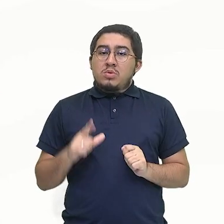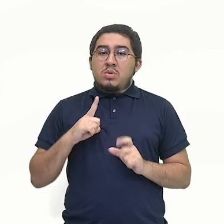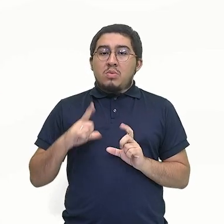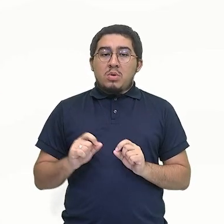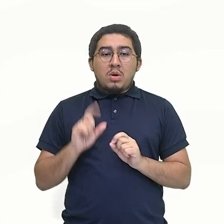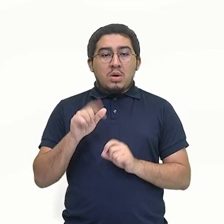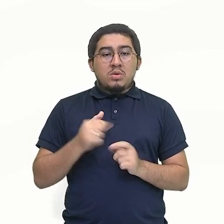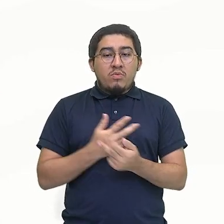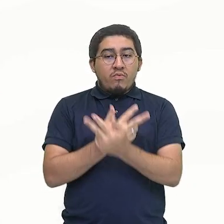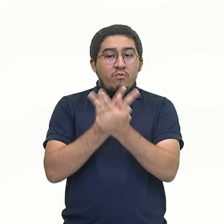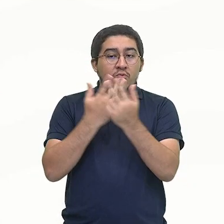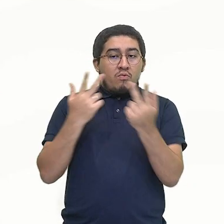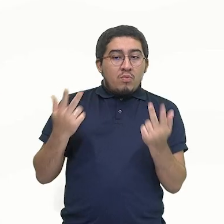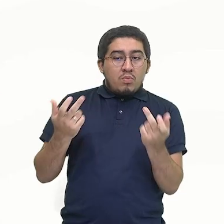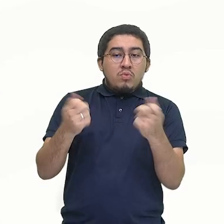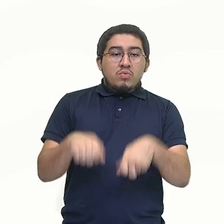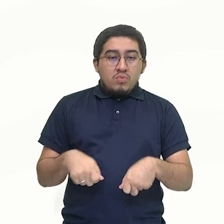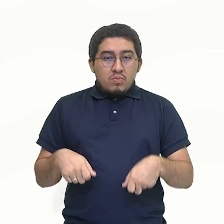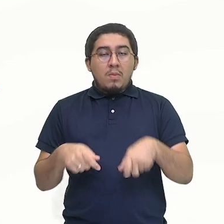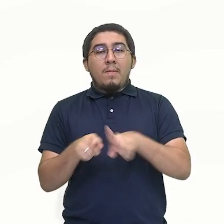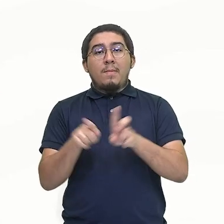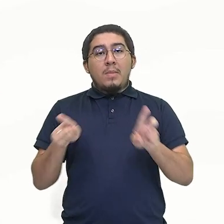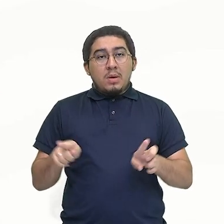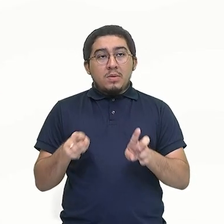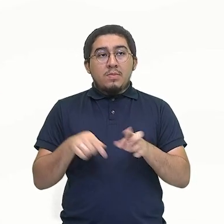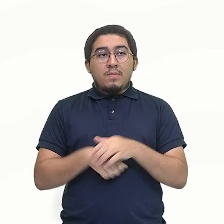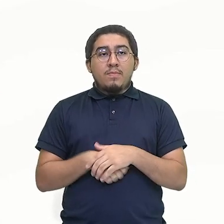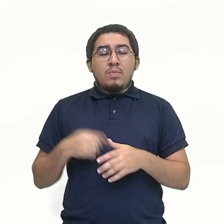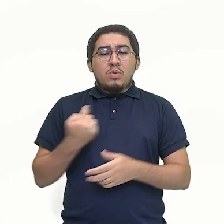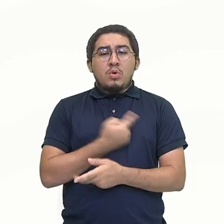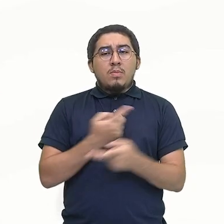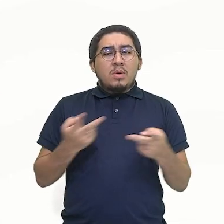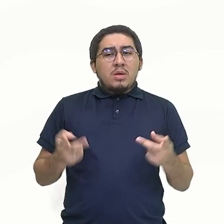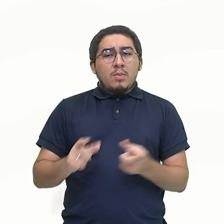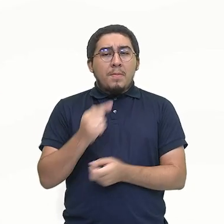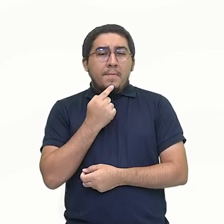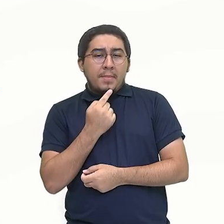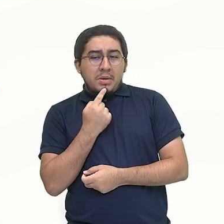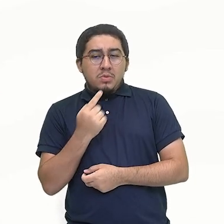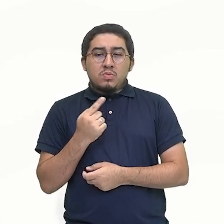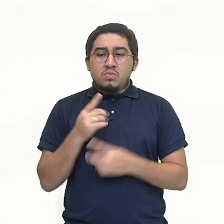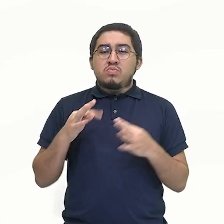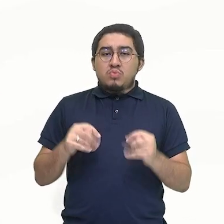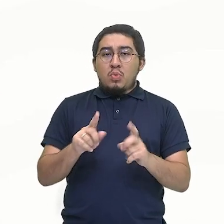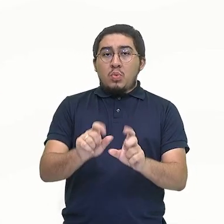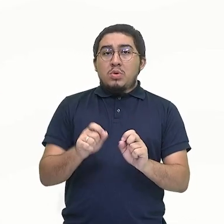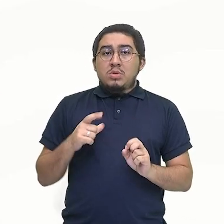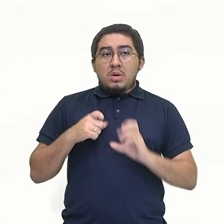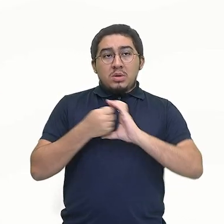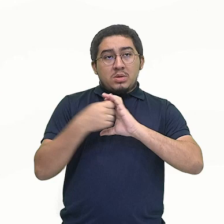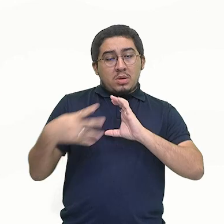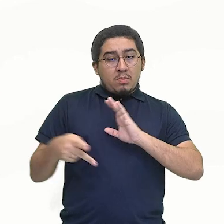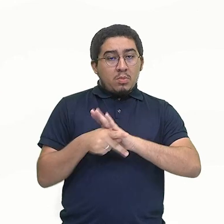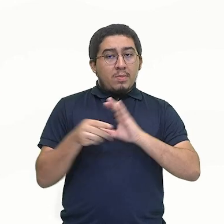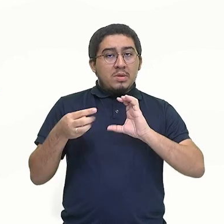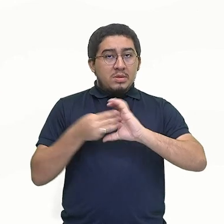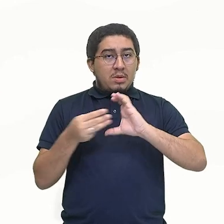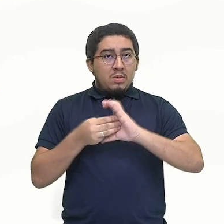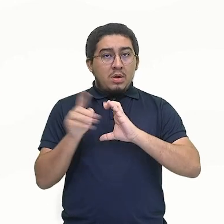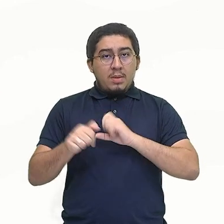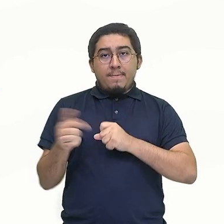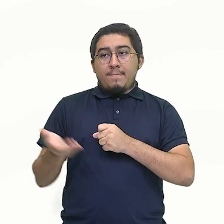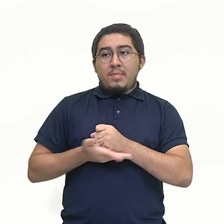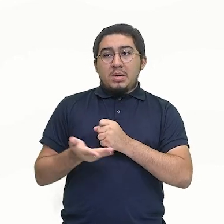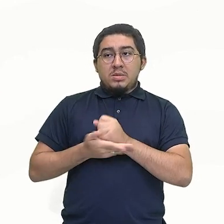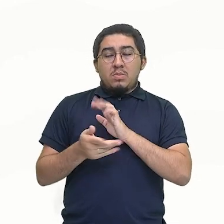essas diversidades de forma, mas quando a gente vê mais de perto, todos apresentam a célula como sua unidade